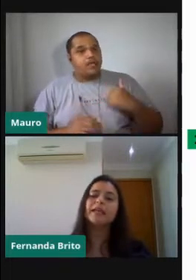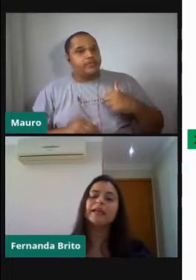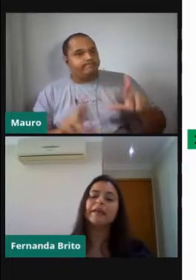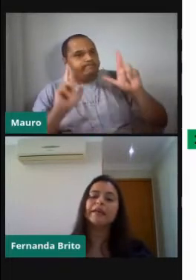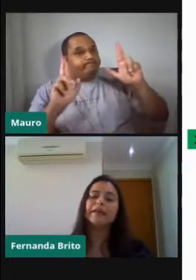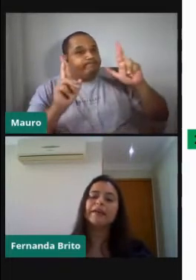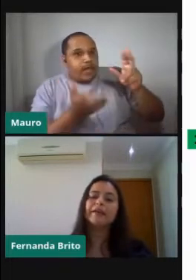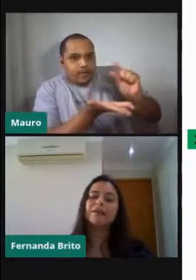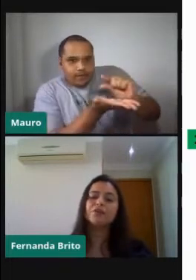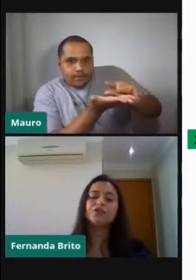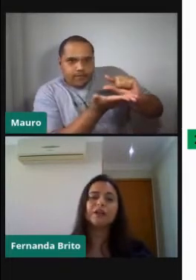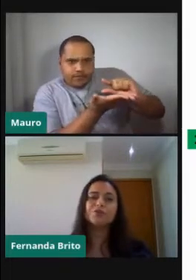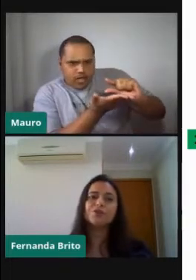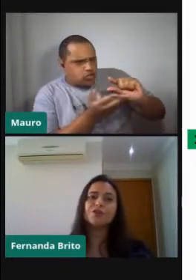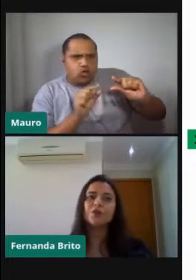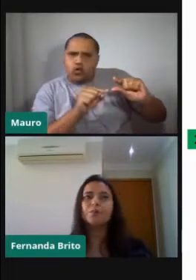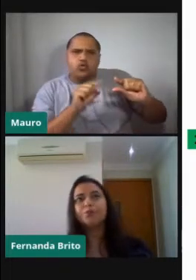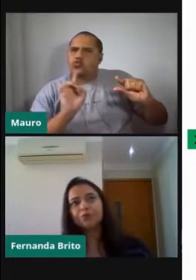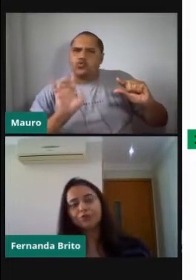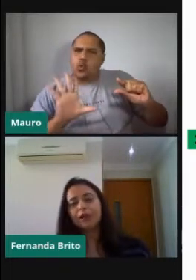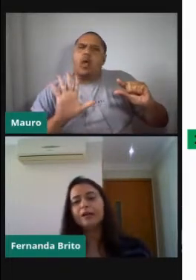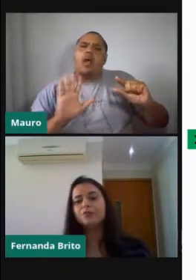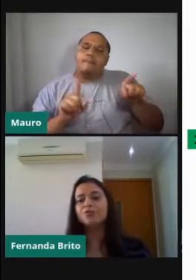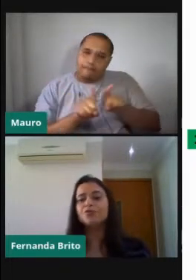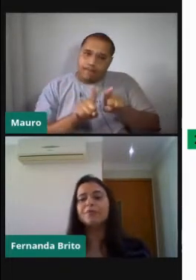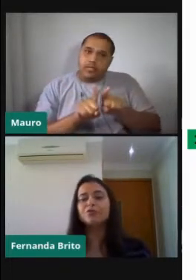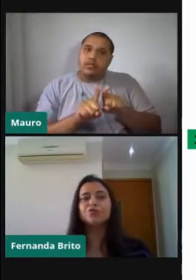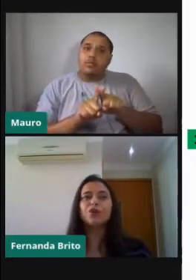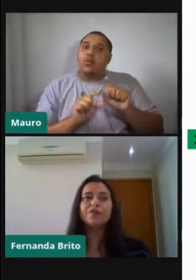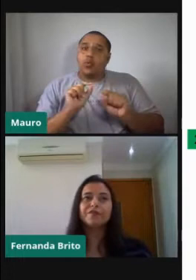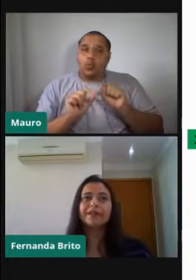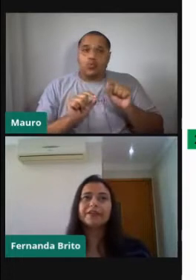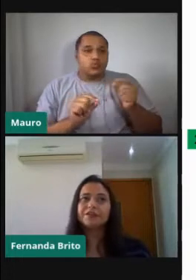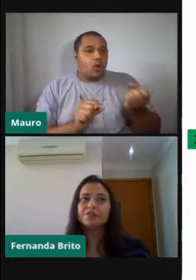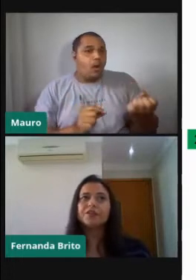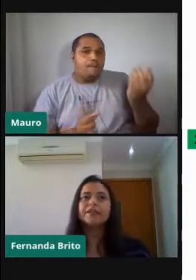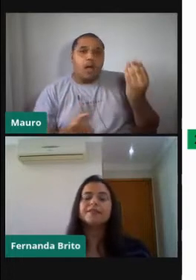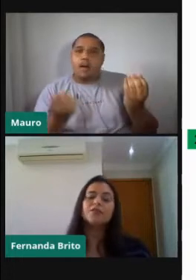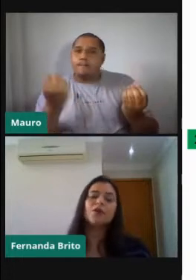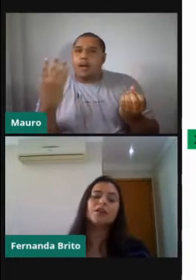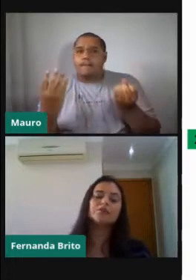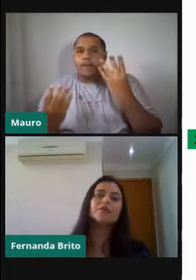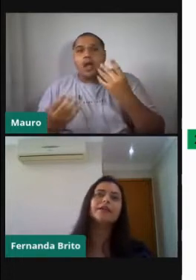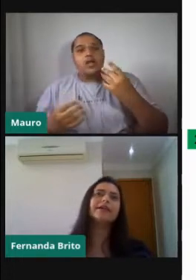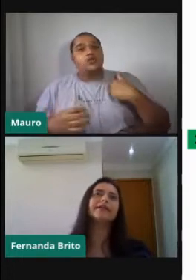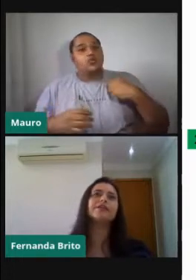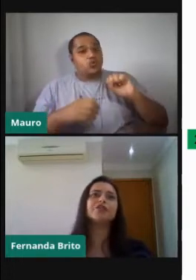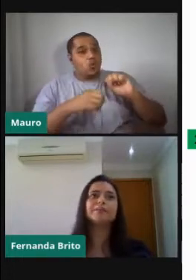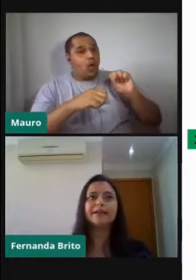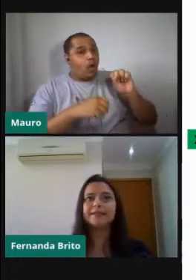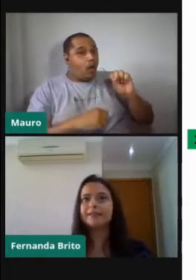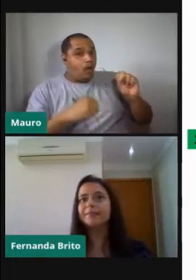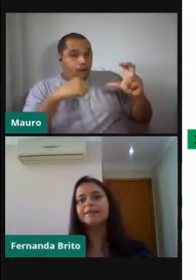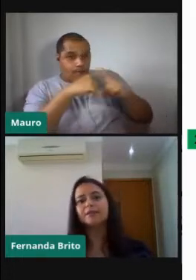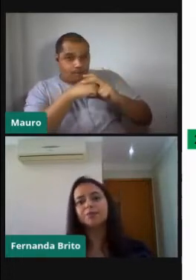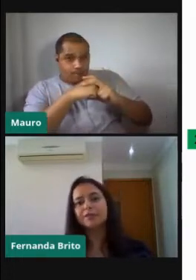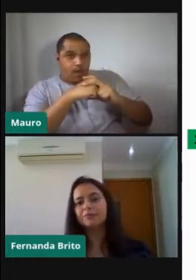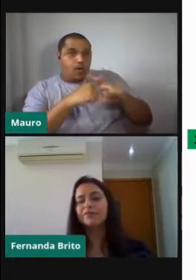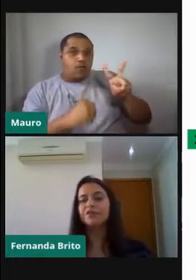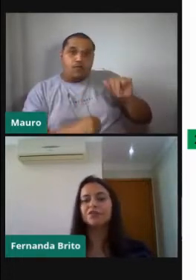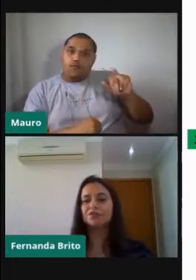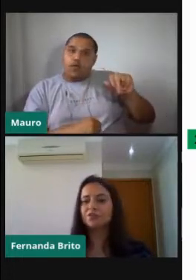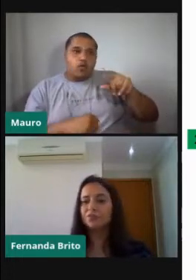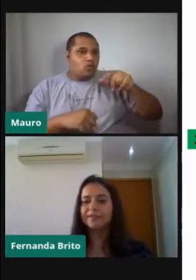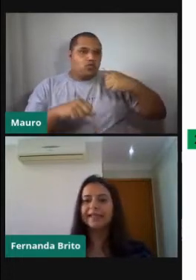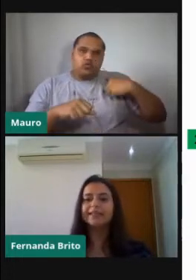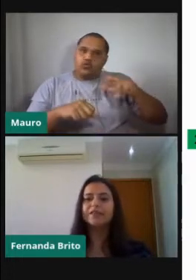esperança, nós temos, por outro lado, o surgimento de novas variantes, né, que se tornam cada dia mais ameaçadoras,